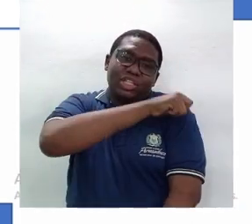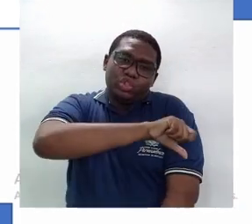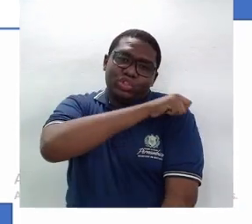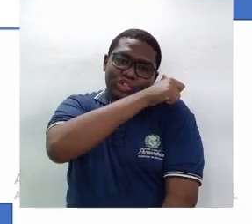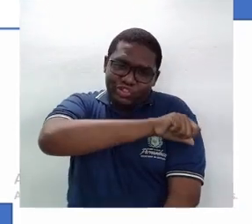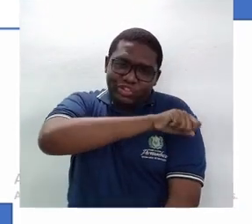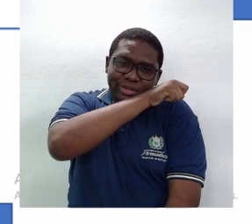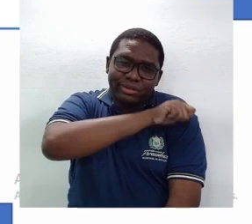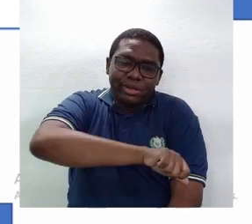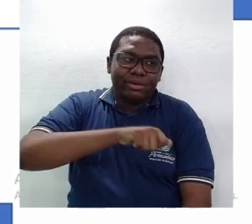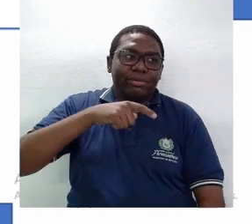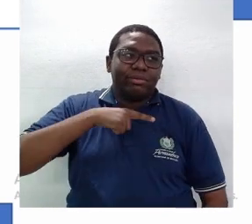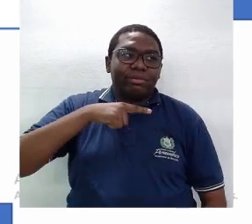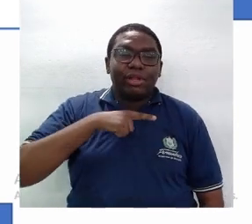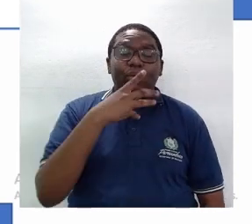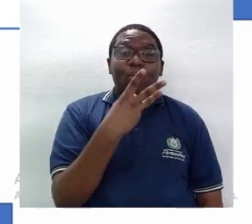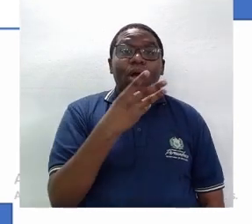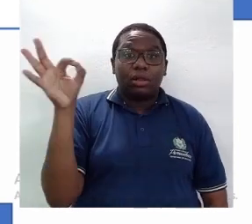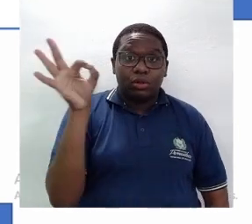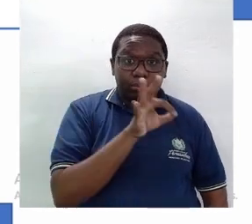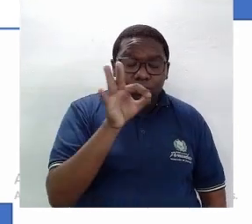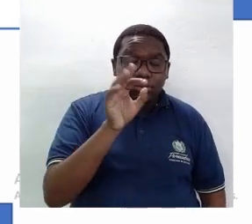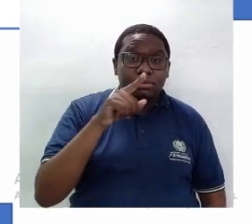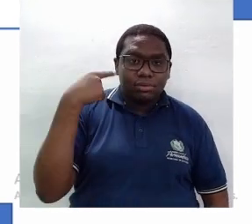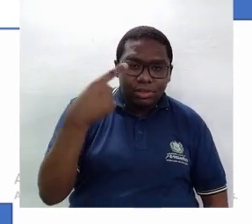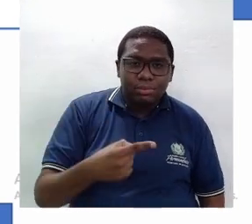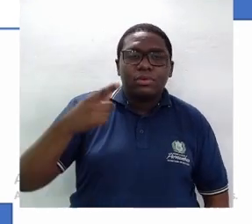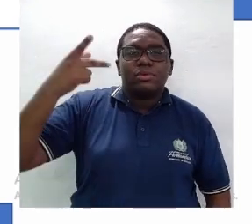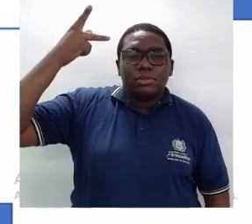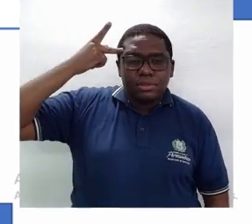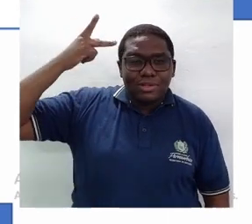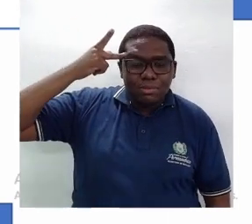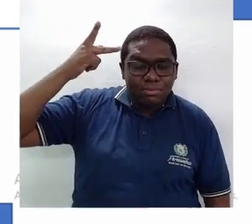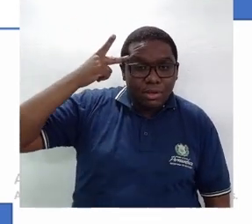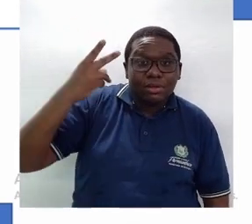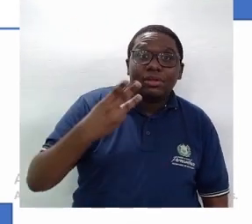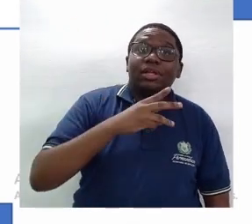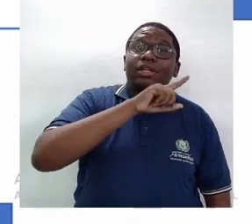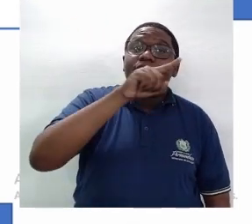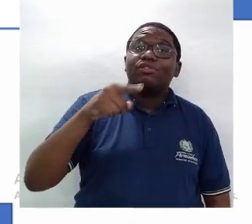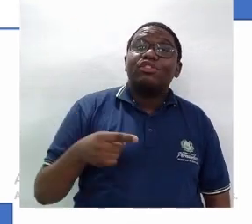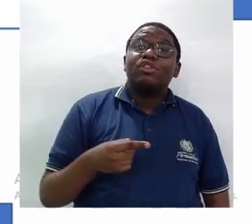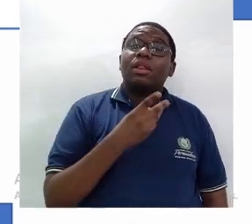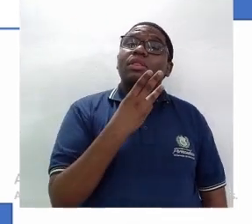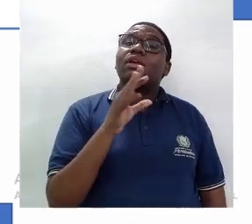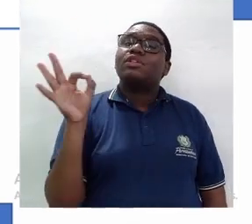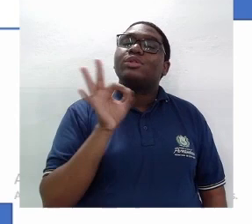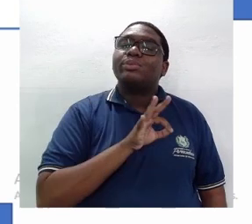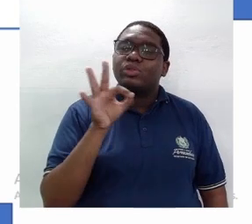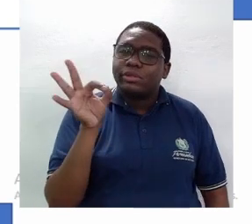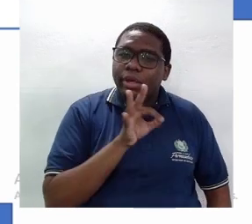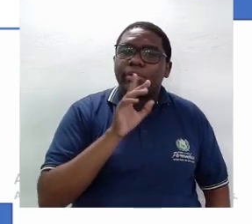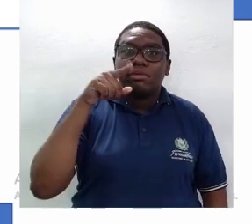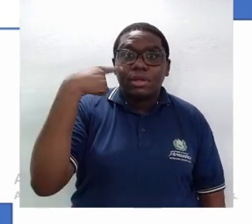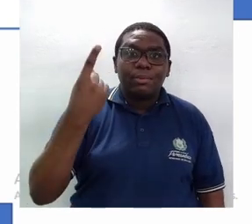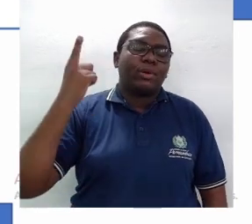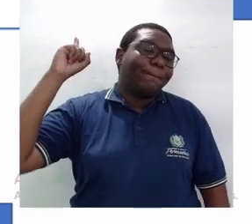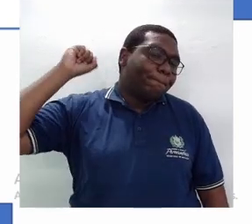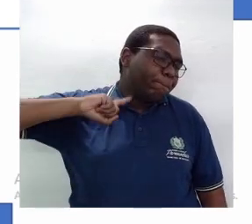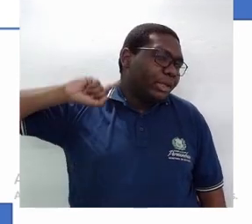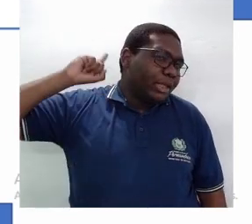Janeiro, 4%, seguido de São Paulo, 3,3%, Minas